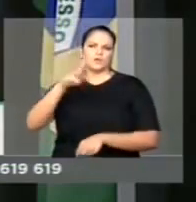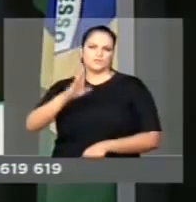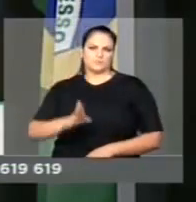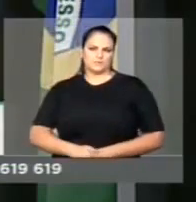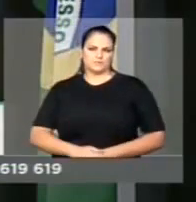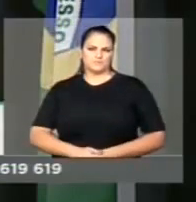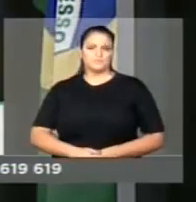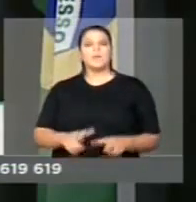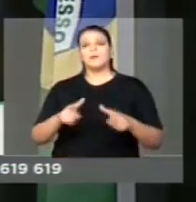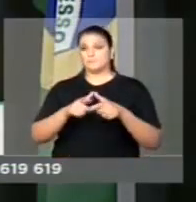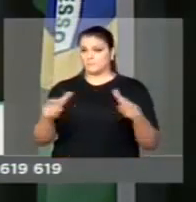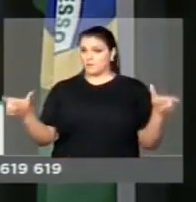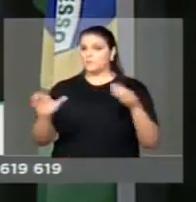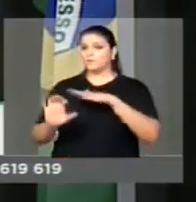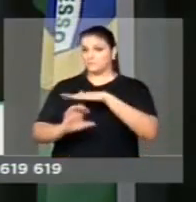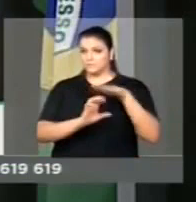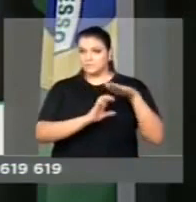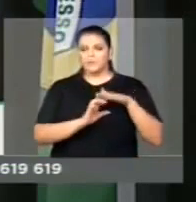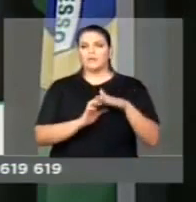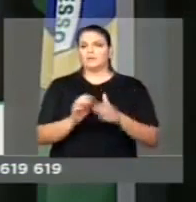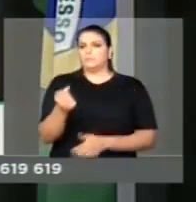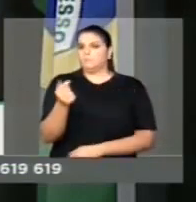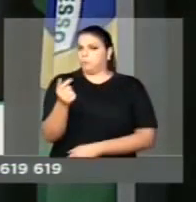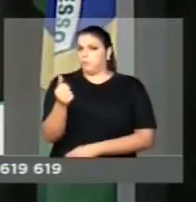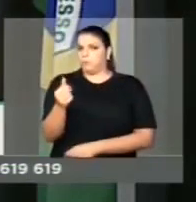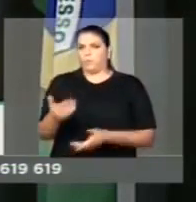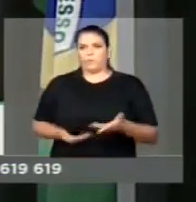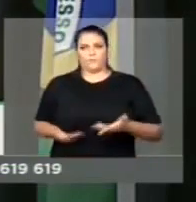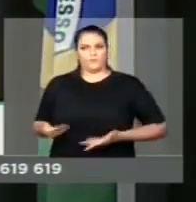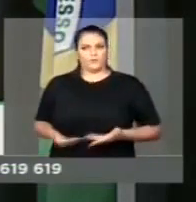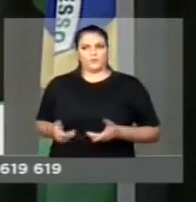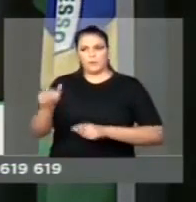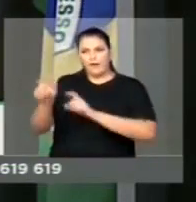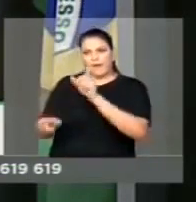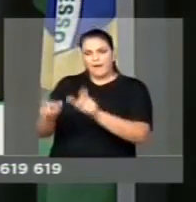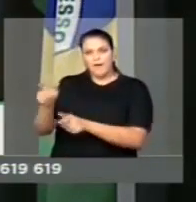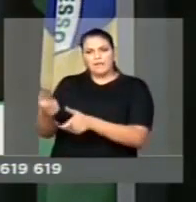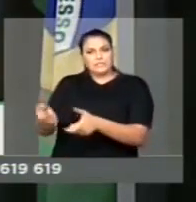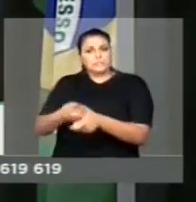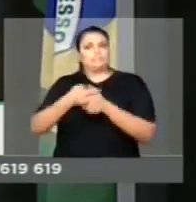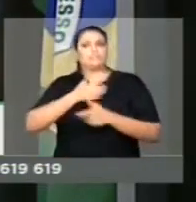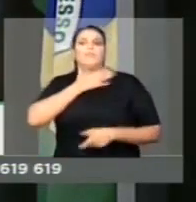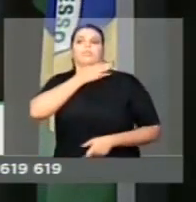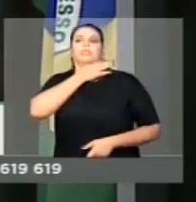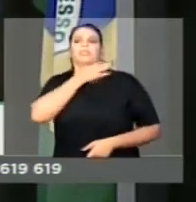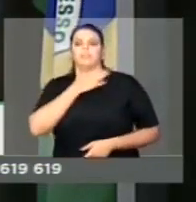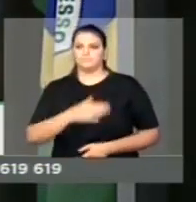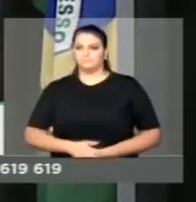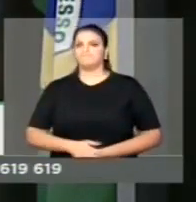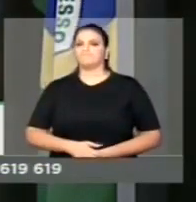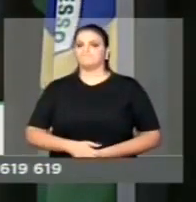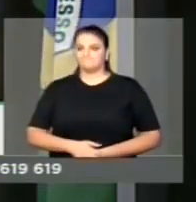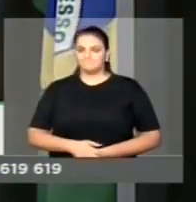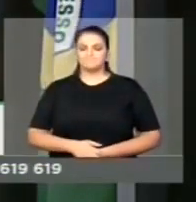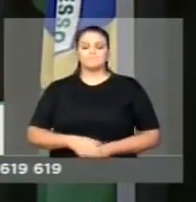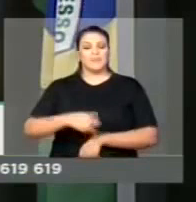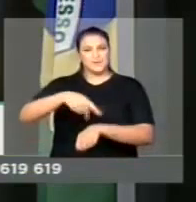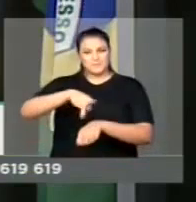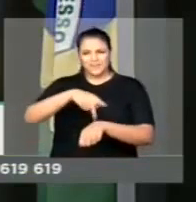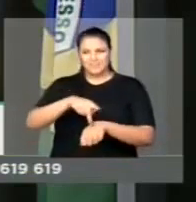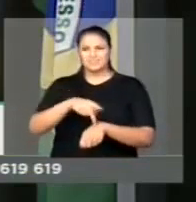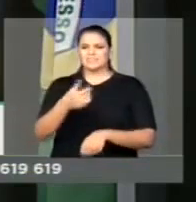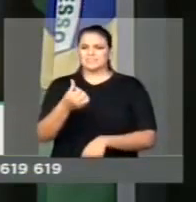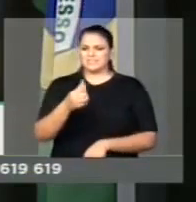um quadro reduzido de funcionários, atolados em dívidas, enquanto o país encolhe 6,5% no